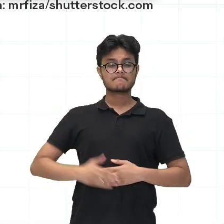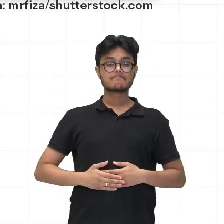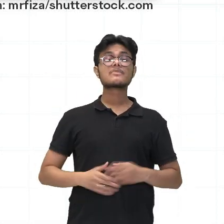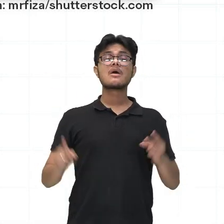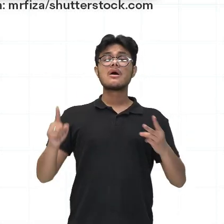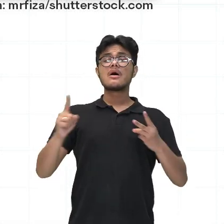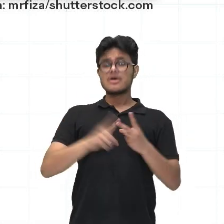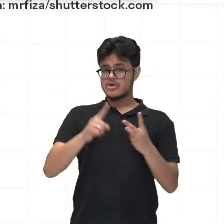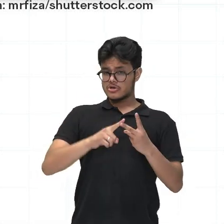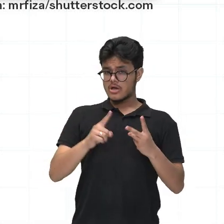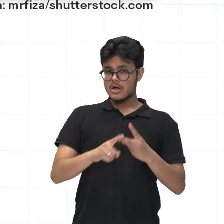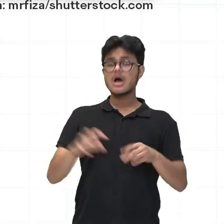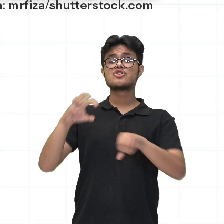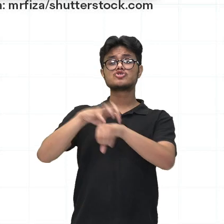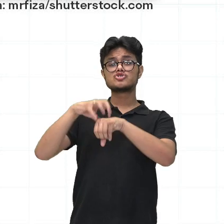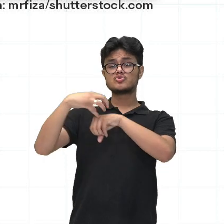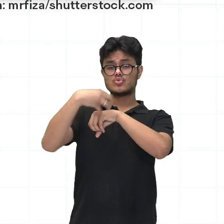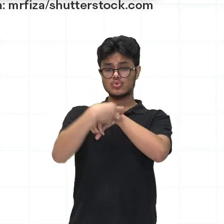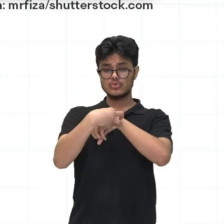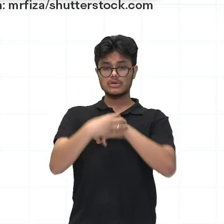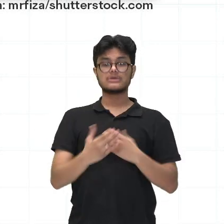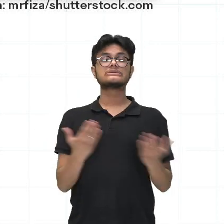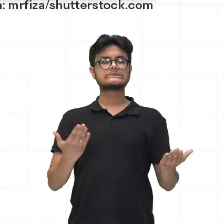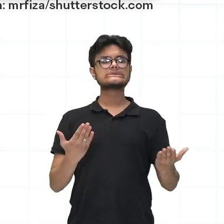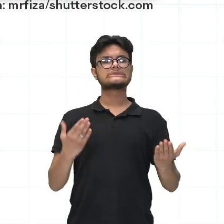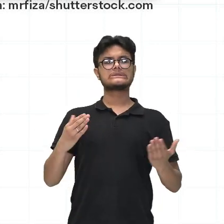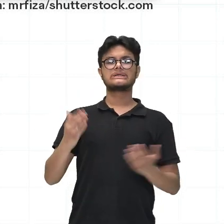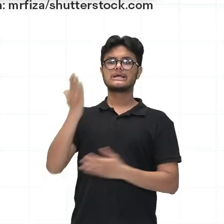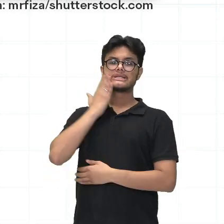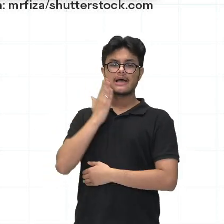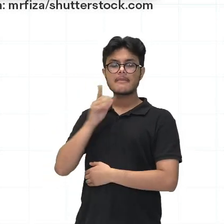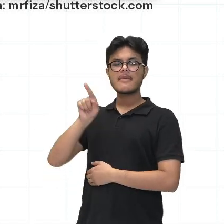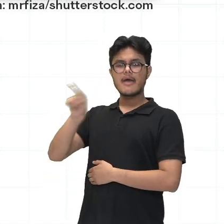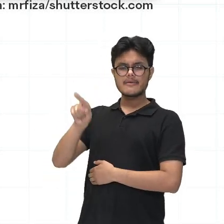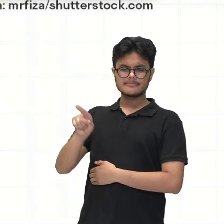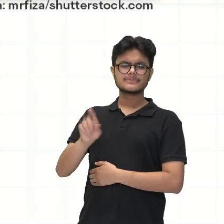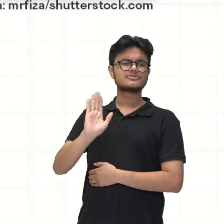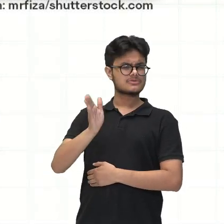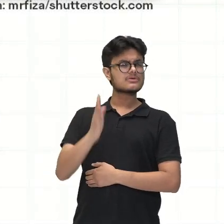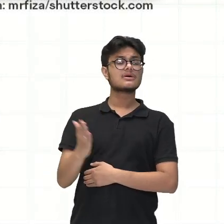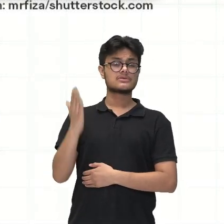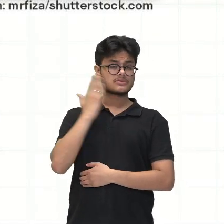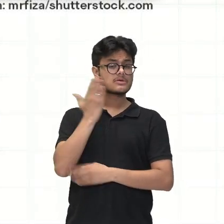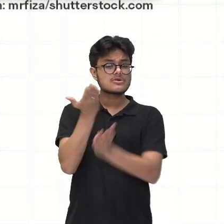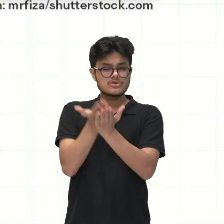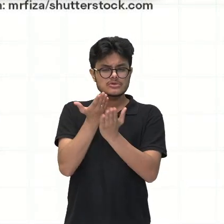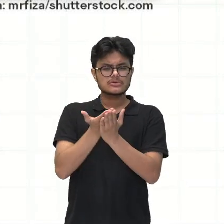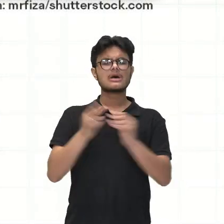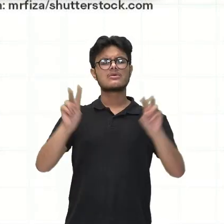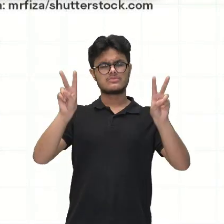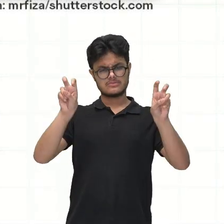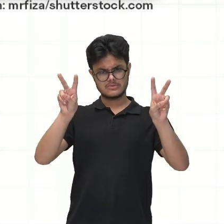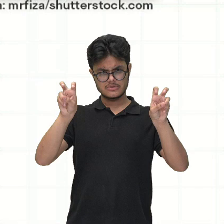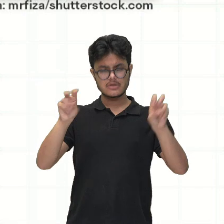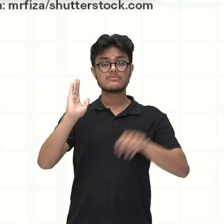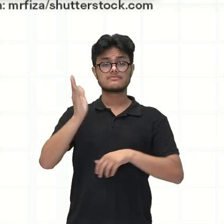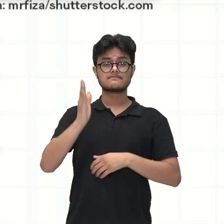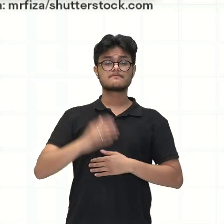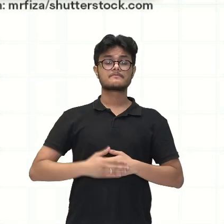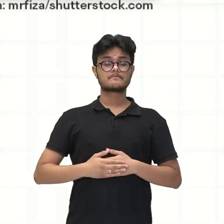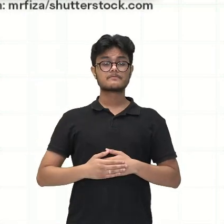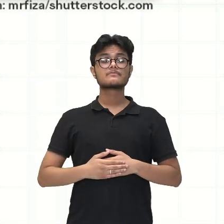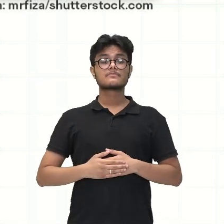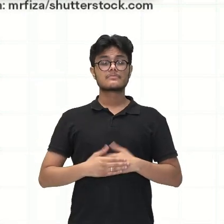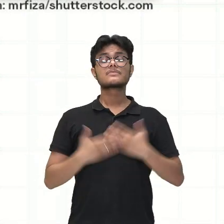a chikungunya. A chikungunya a gente já ouviu falar, né? A gente ouve bastante falar. É